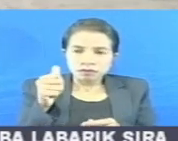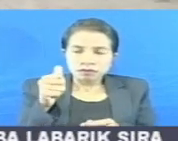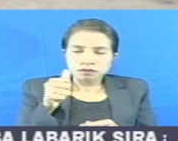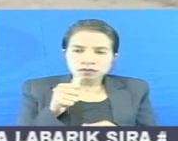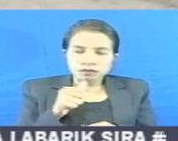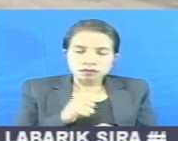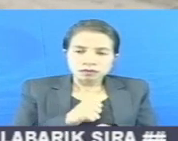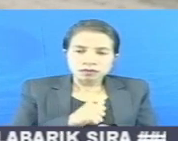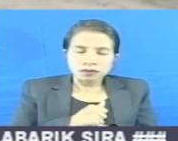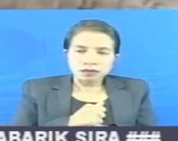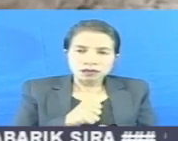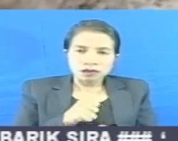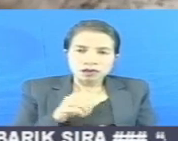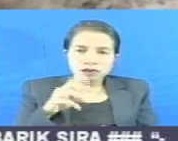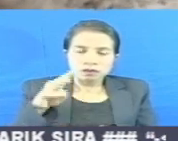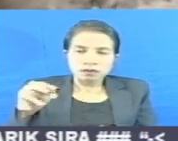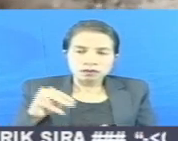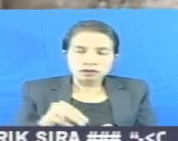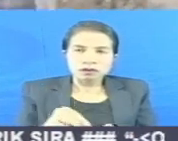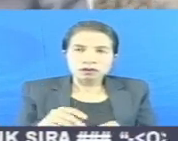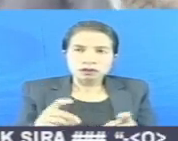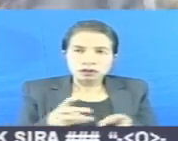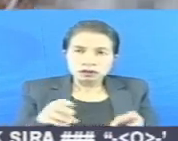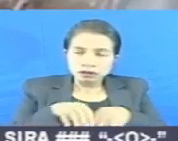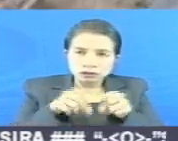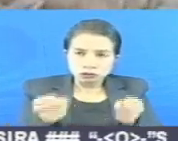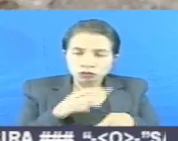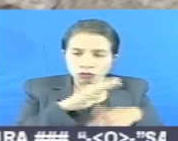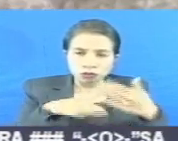estrada Kotu total lá os dados Kotu Sorla e Kotu total ida ne